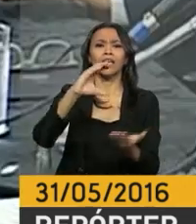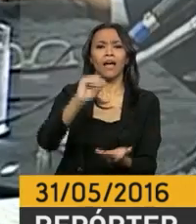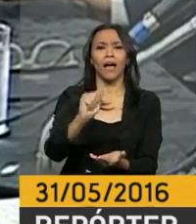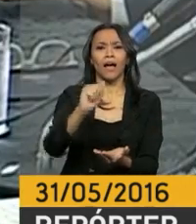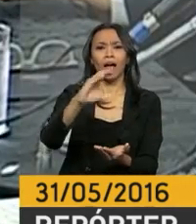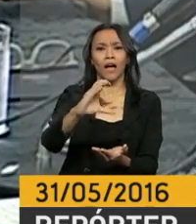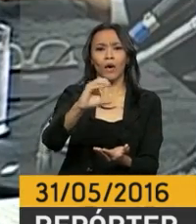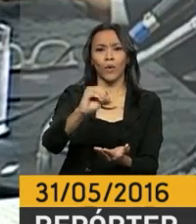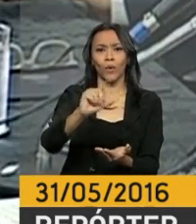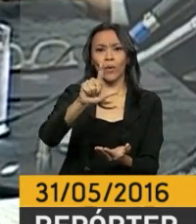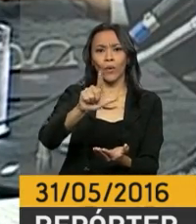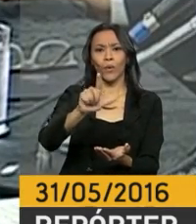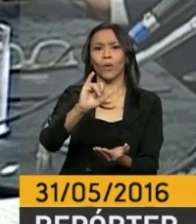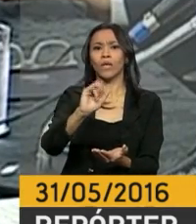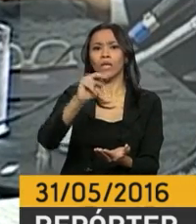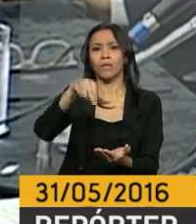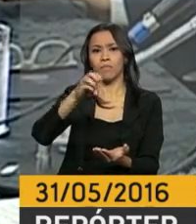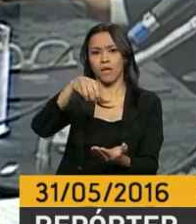ser aqui tratada